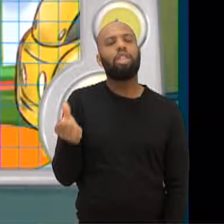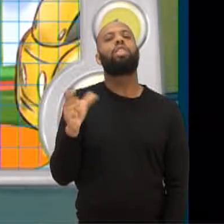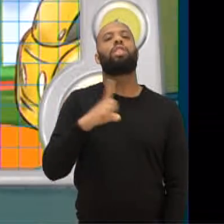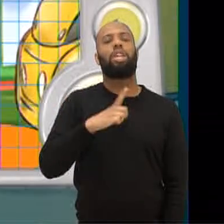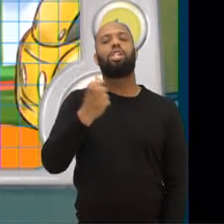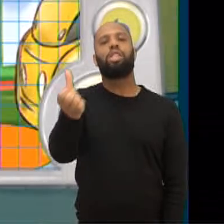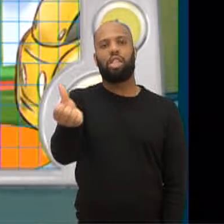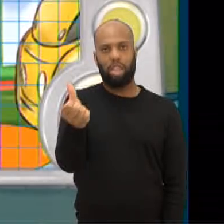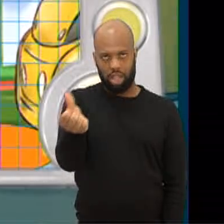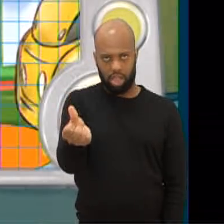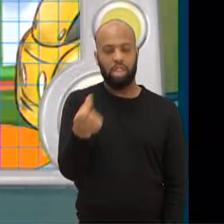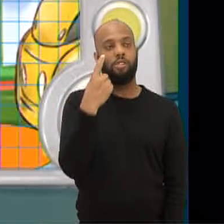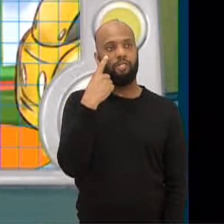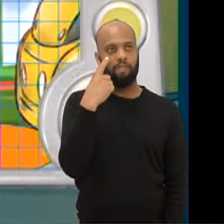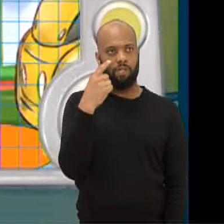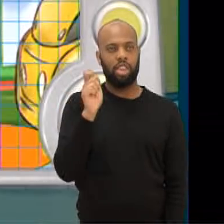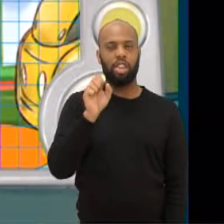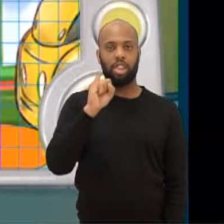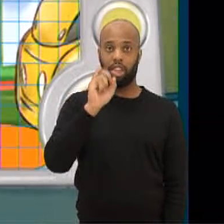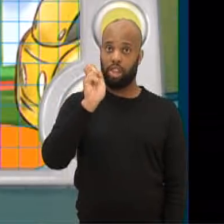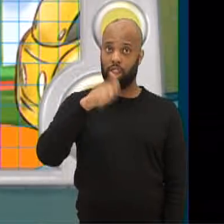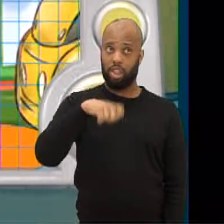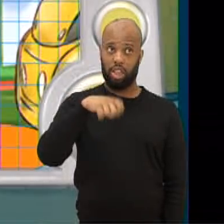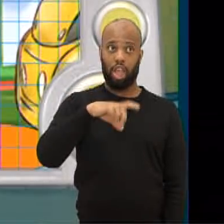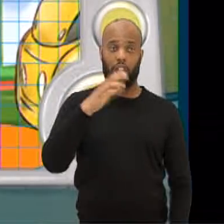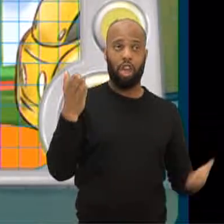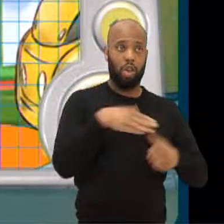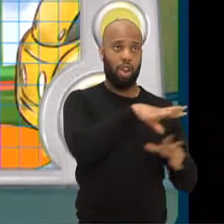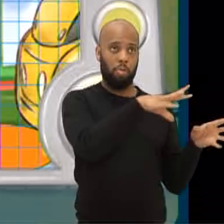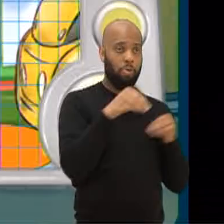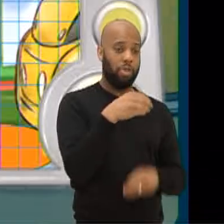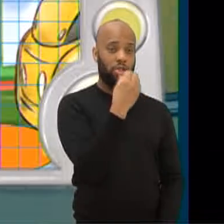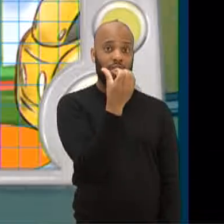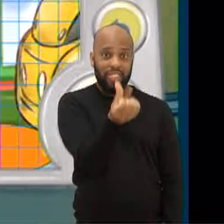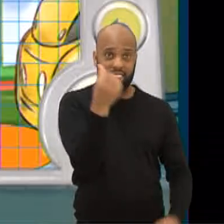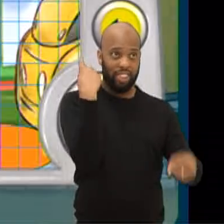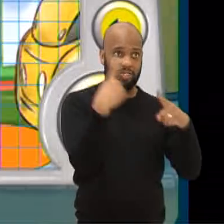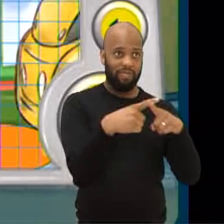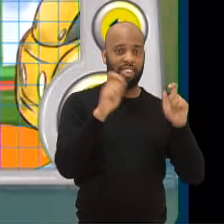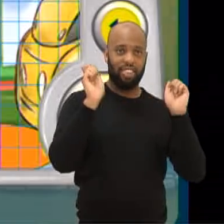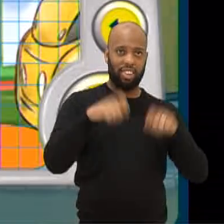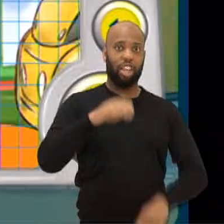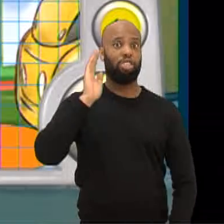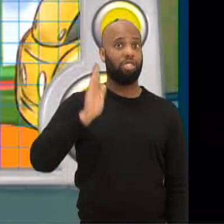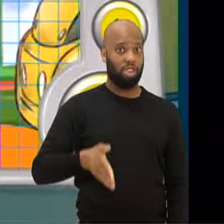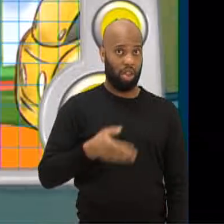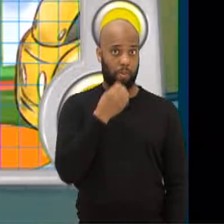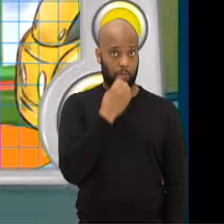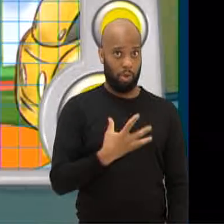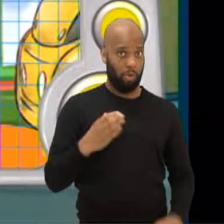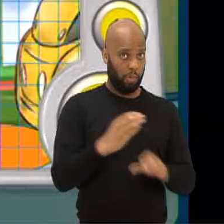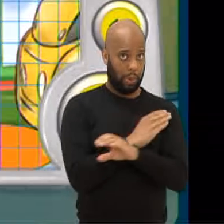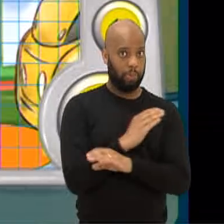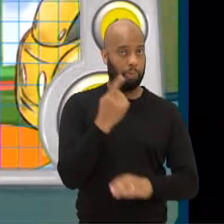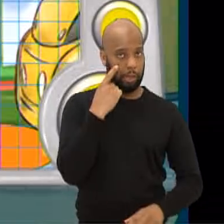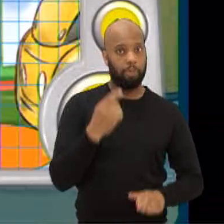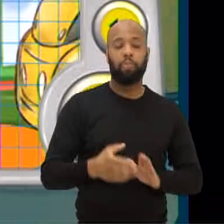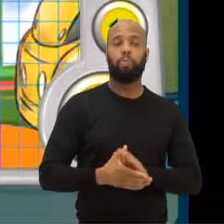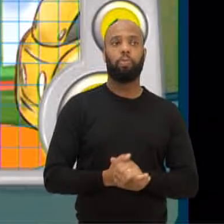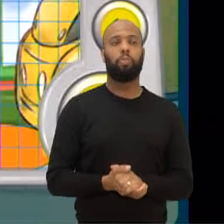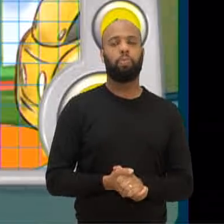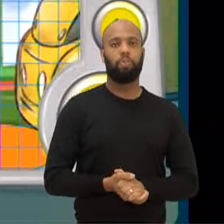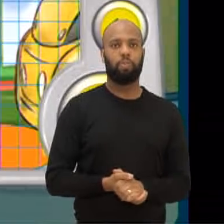1, 2, 3, 4, 5, 6. Vamos ver se movimentar ele 6 vezes vai ser o suficiente.